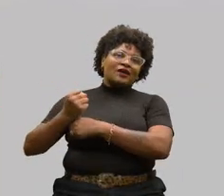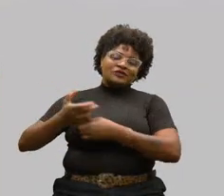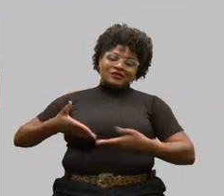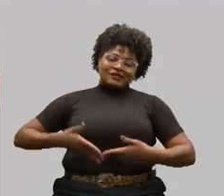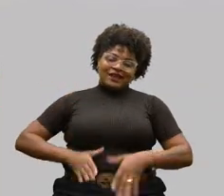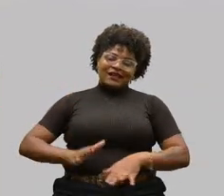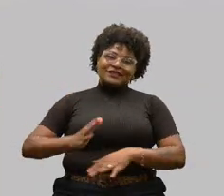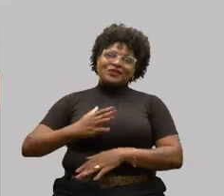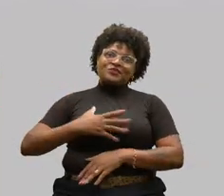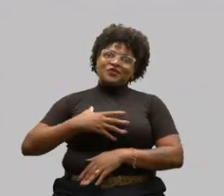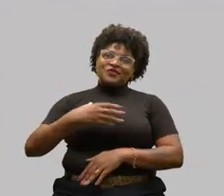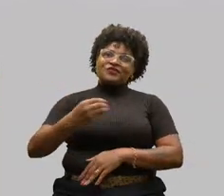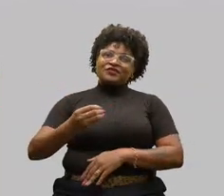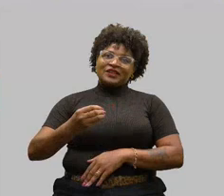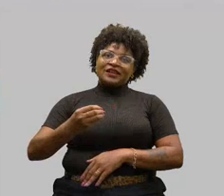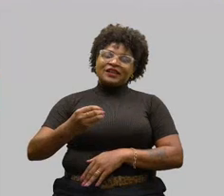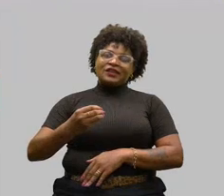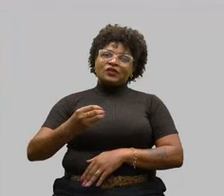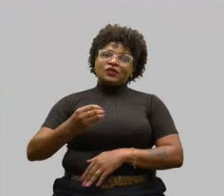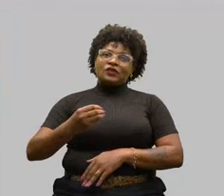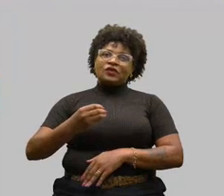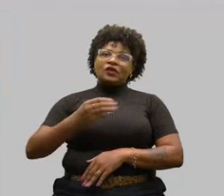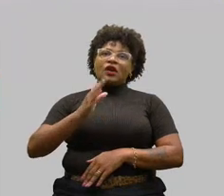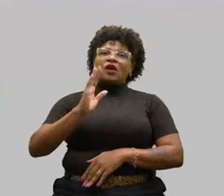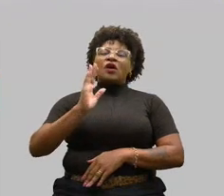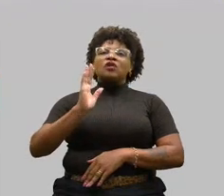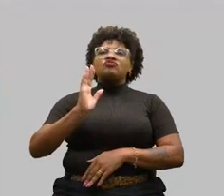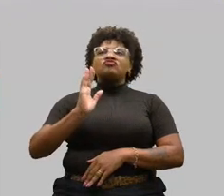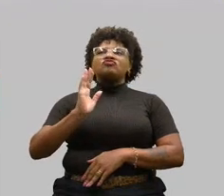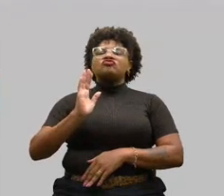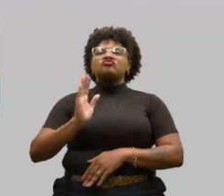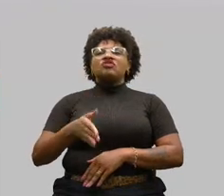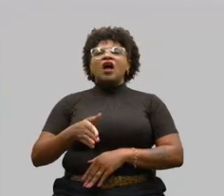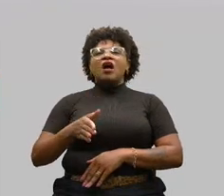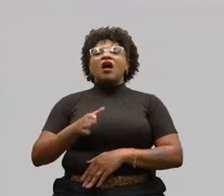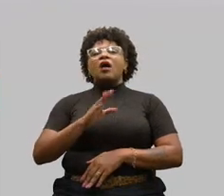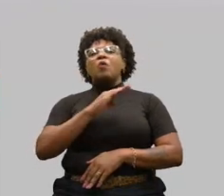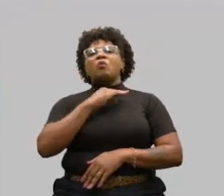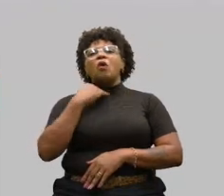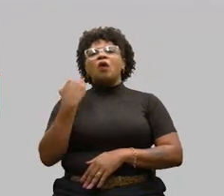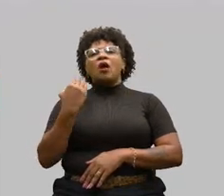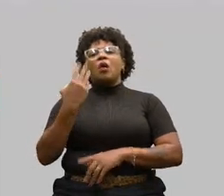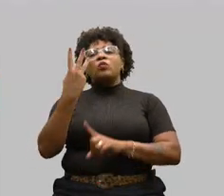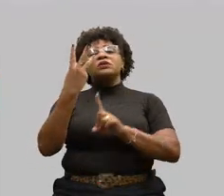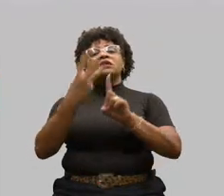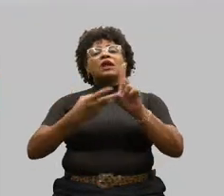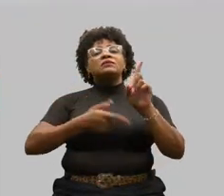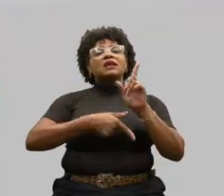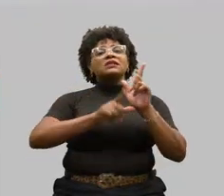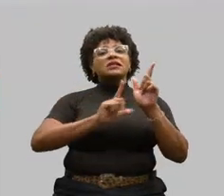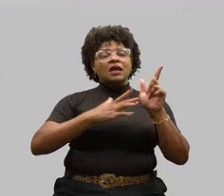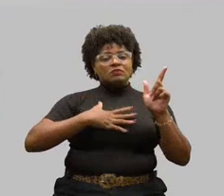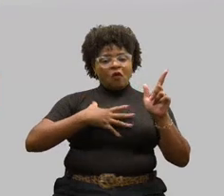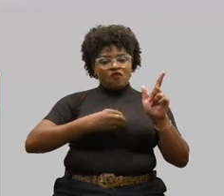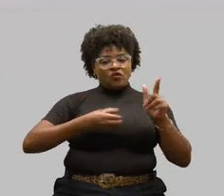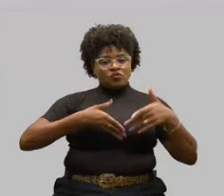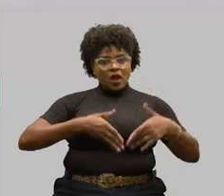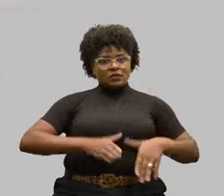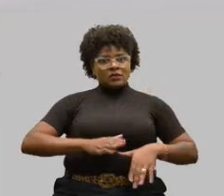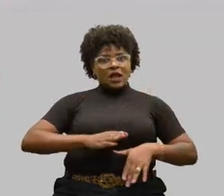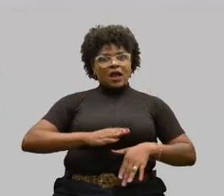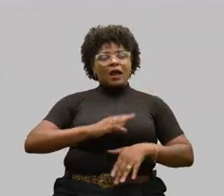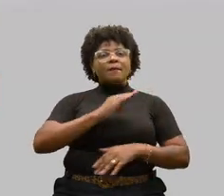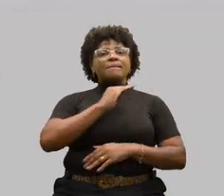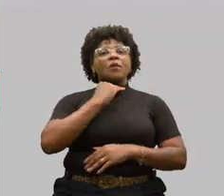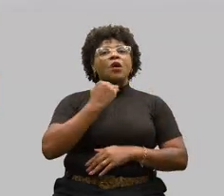eu tinha perdido há três meses uma tia que tinha um filho com Síndrome de Down tinha do coração filho